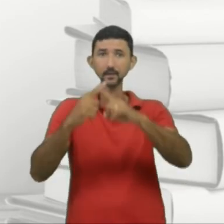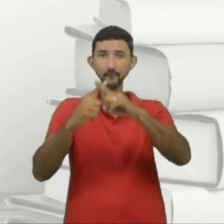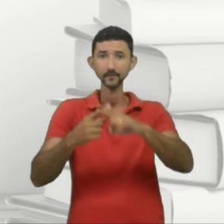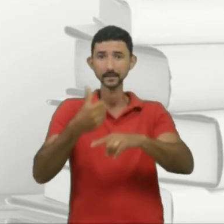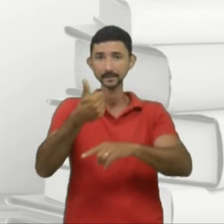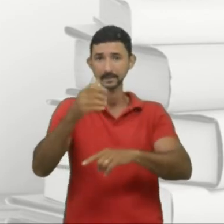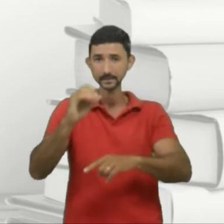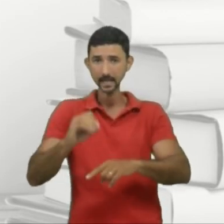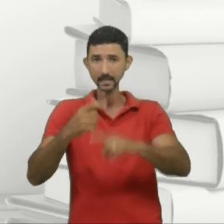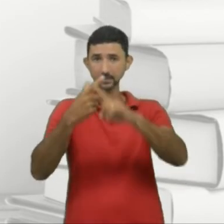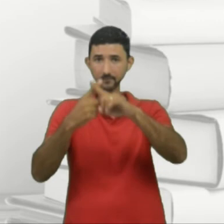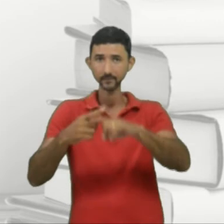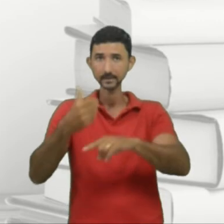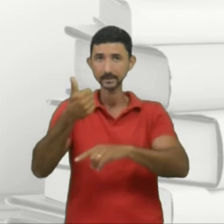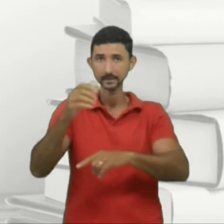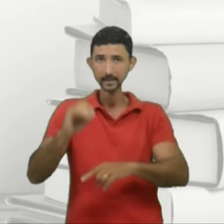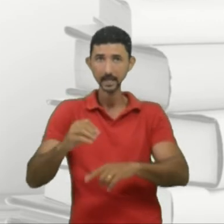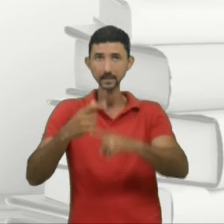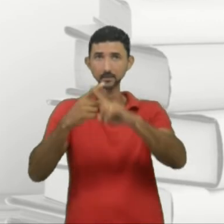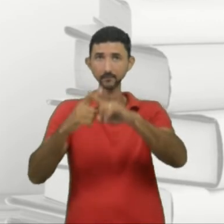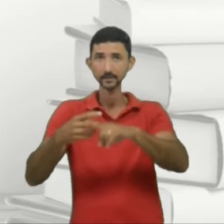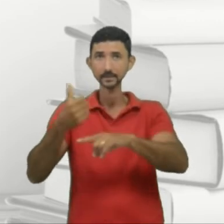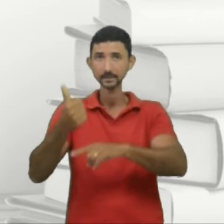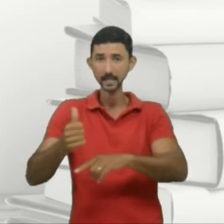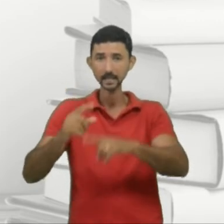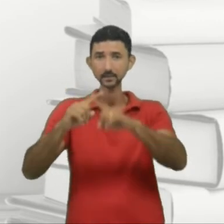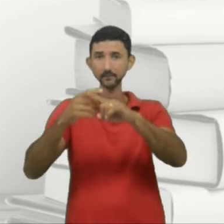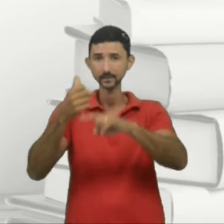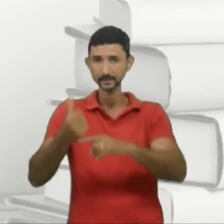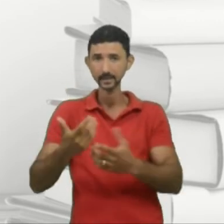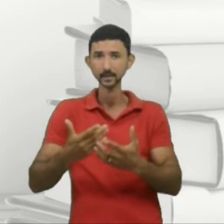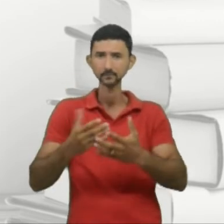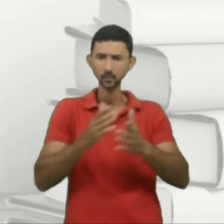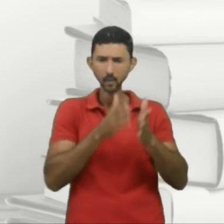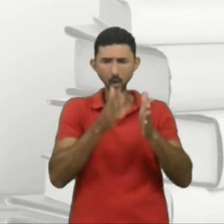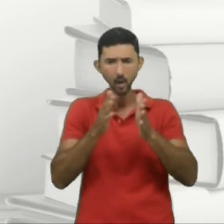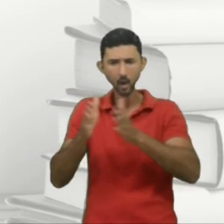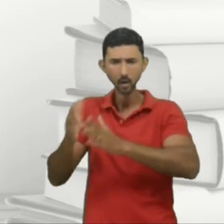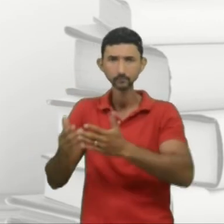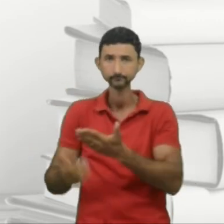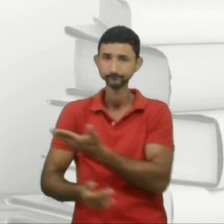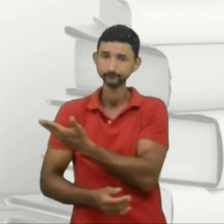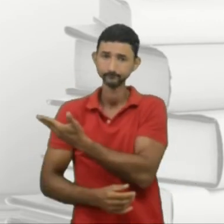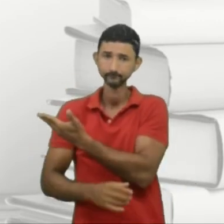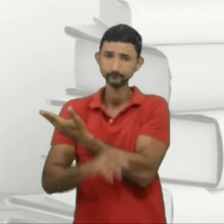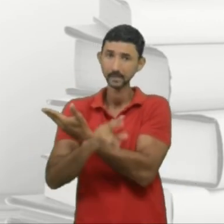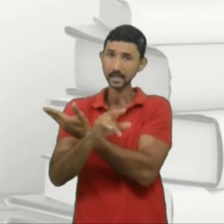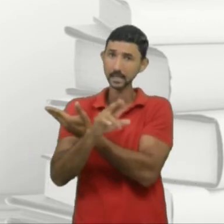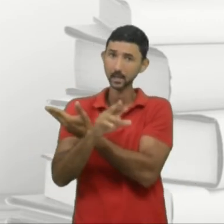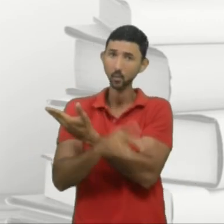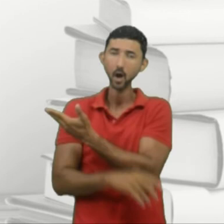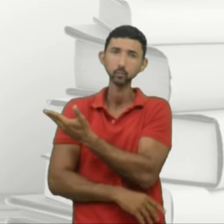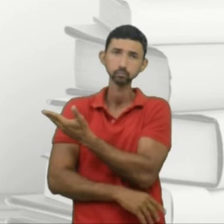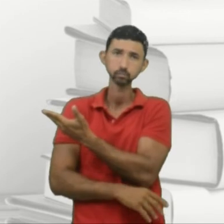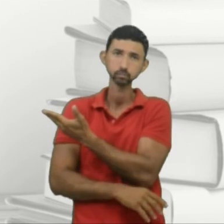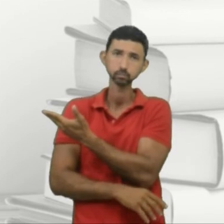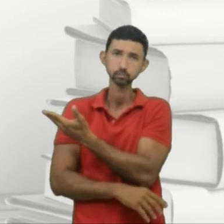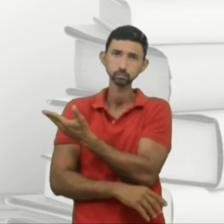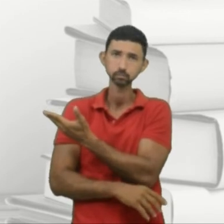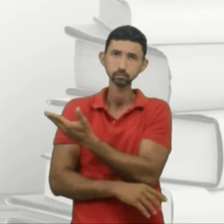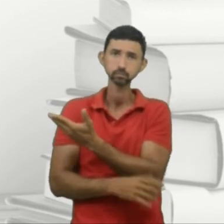vezes 10, vezes 10, vezes 10, já que eu posso repetir. Então, multiplicando todo esse valor, você